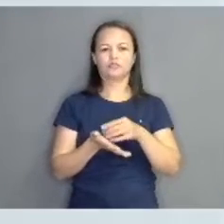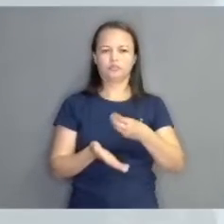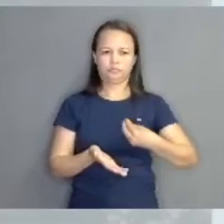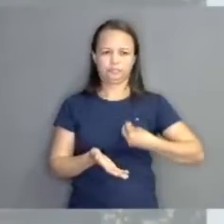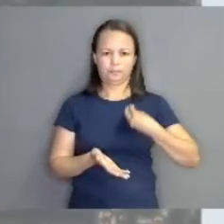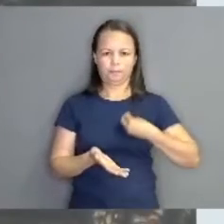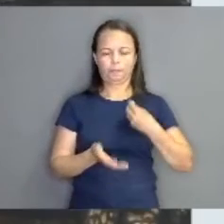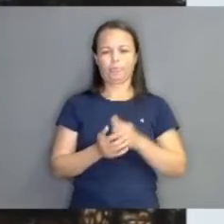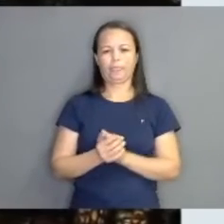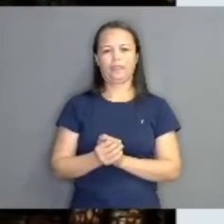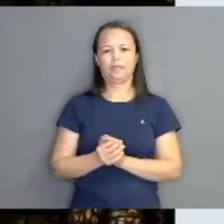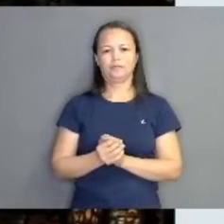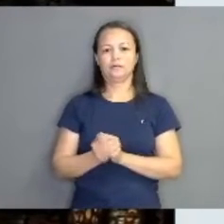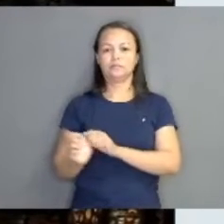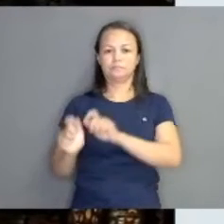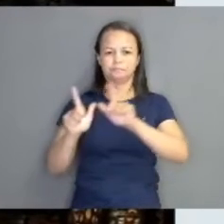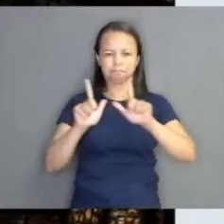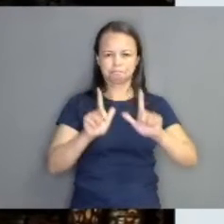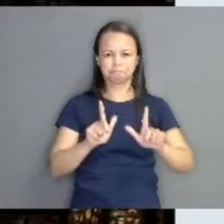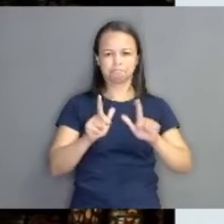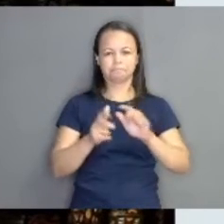Próximo slide.